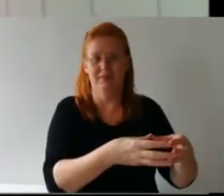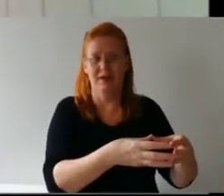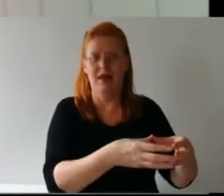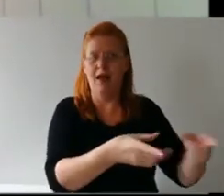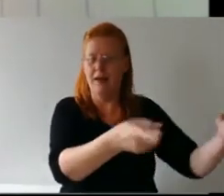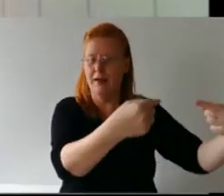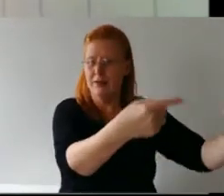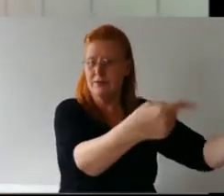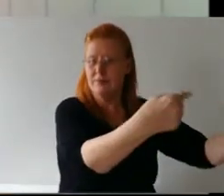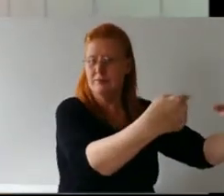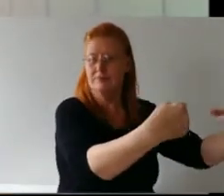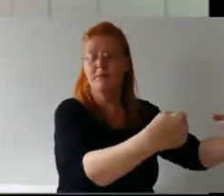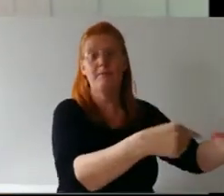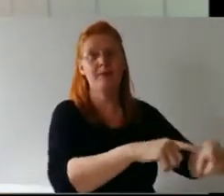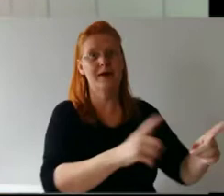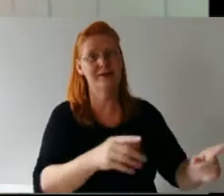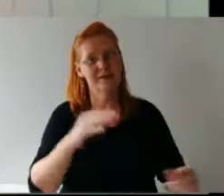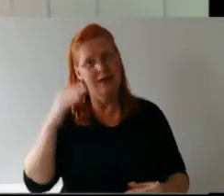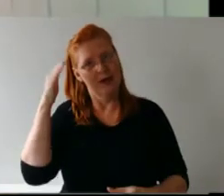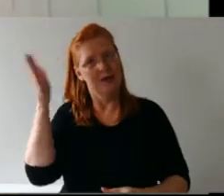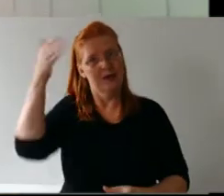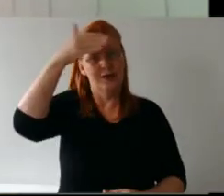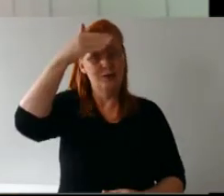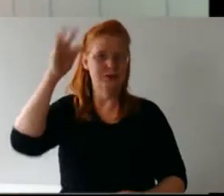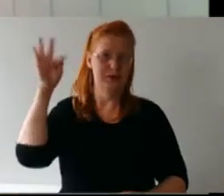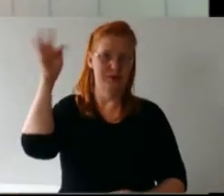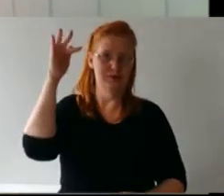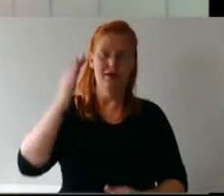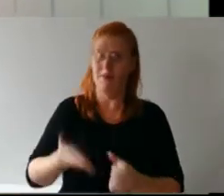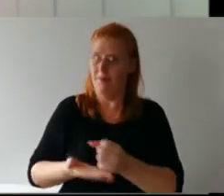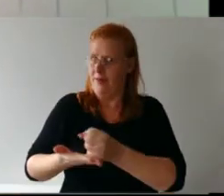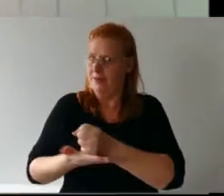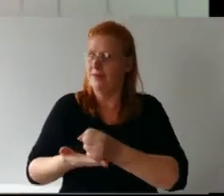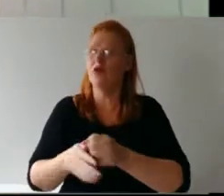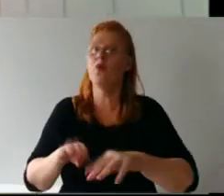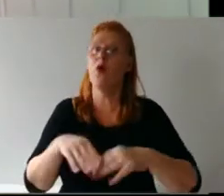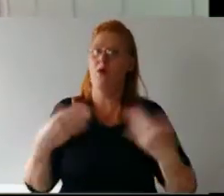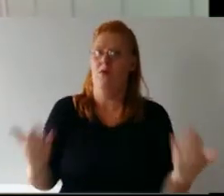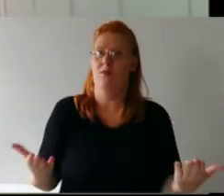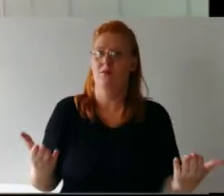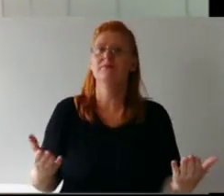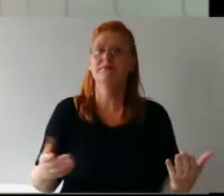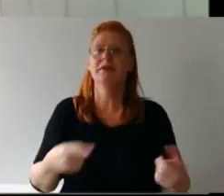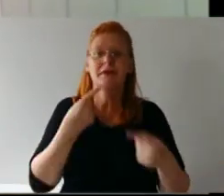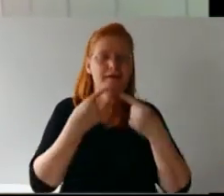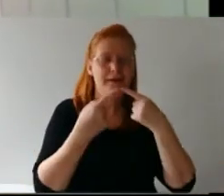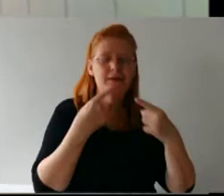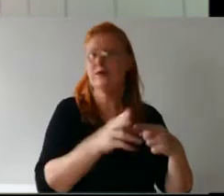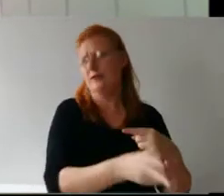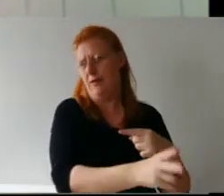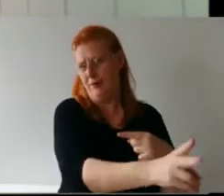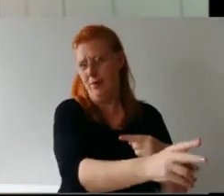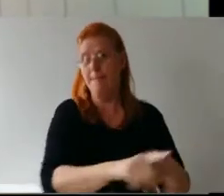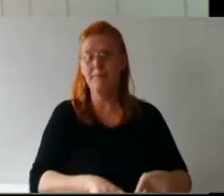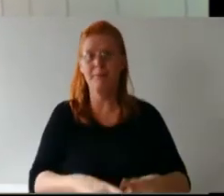implícito jamais aprendido pela crítica. Segundo Deleuze, a filosofia básica